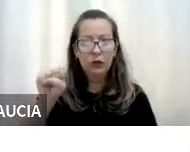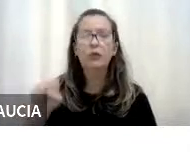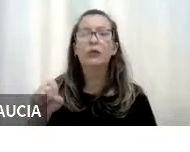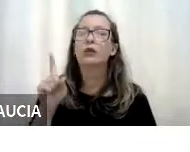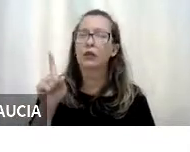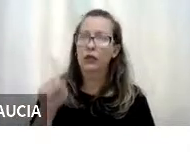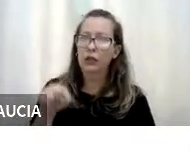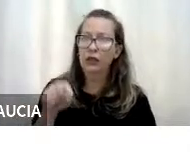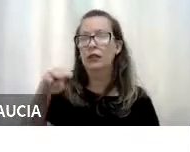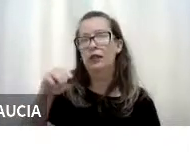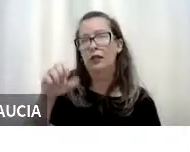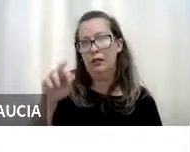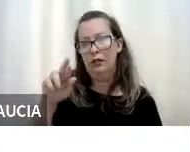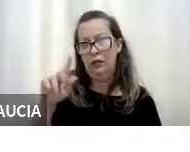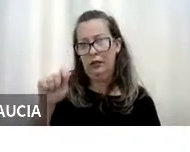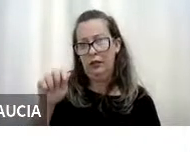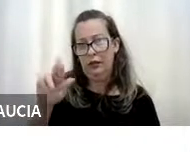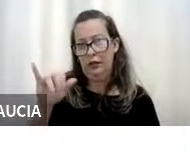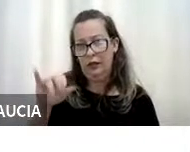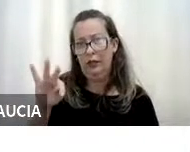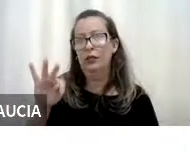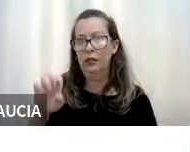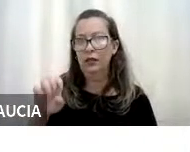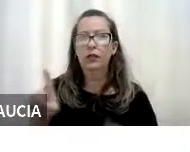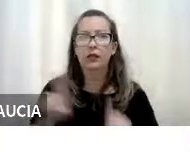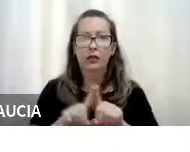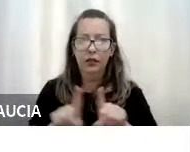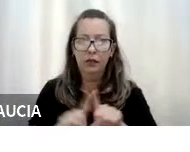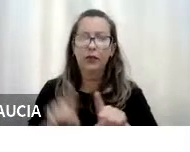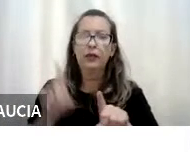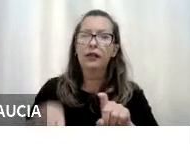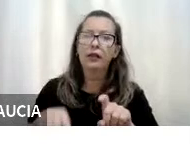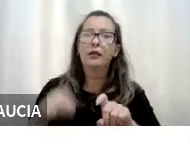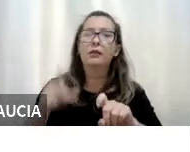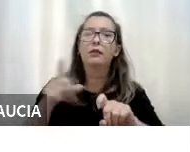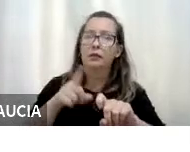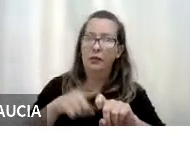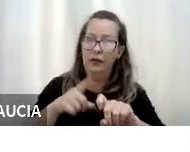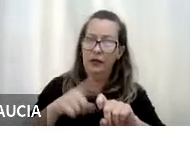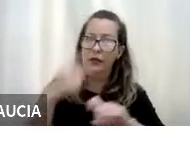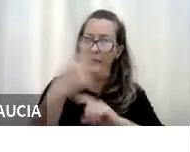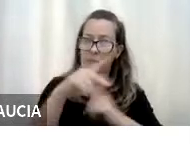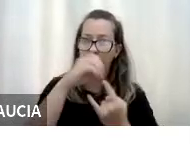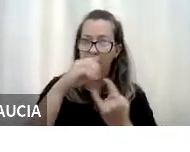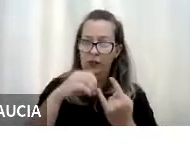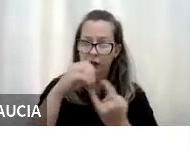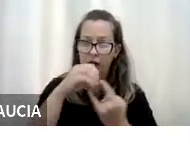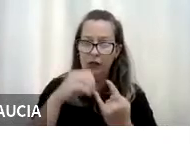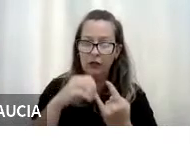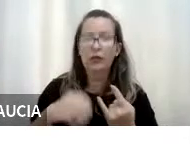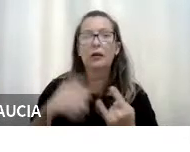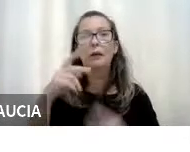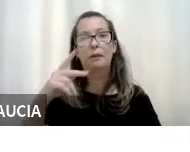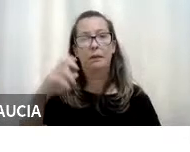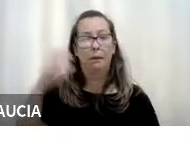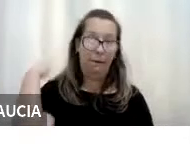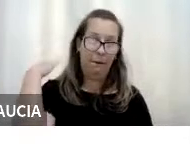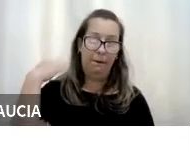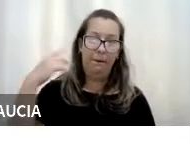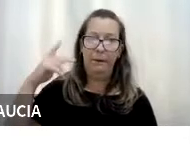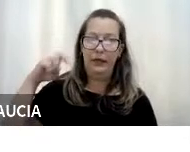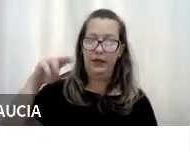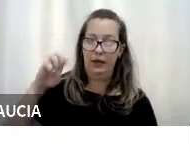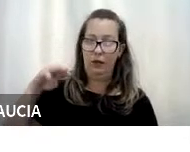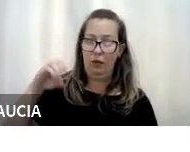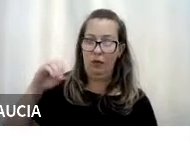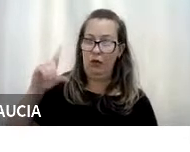epidemiologista da Escola Nacional de Saúde Pública, da Fiocruz. Doutor Júlio Croda é infectologista